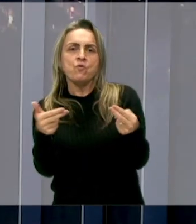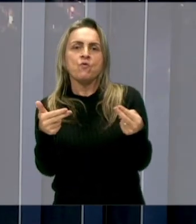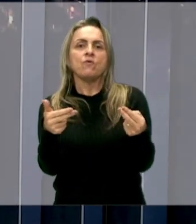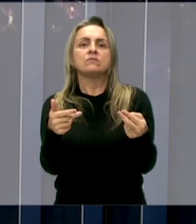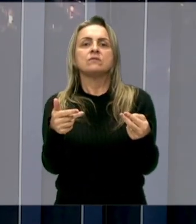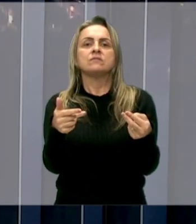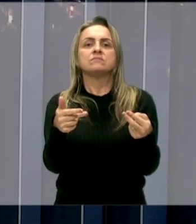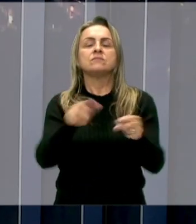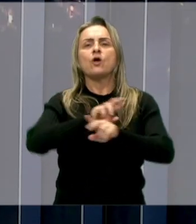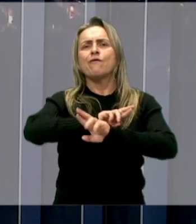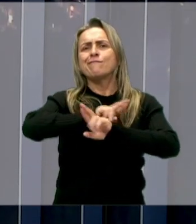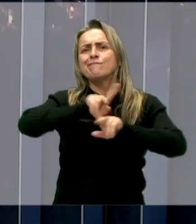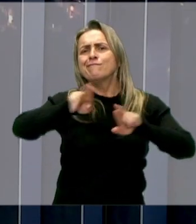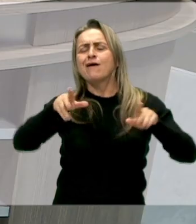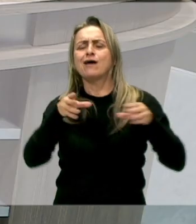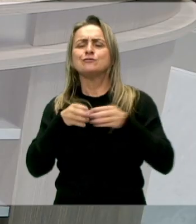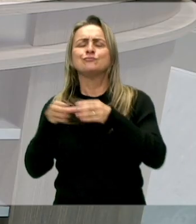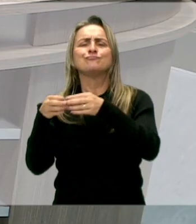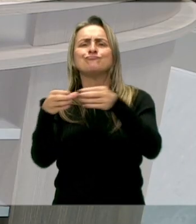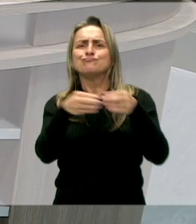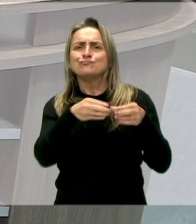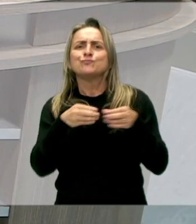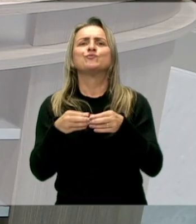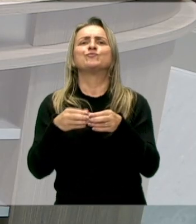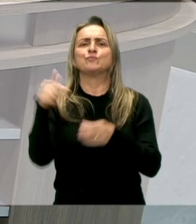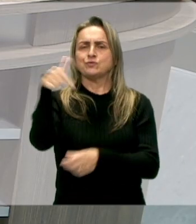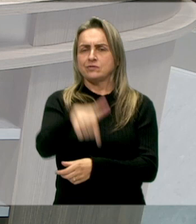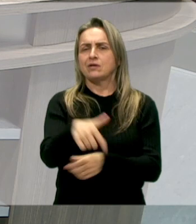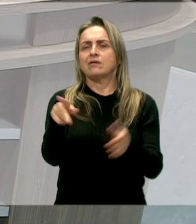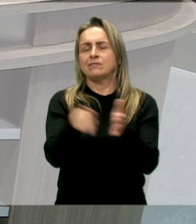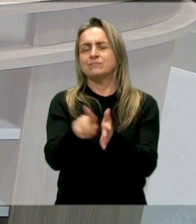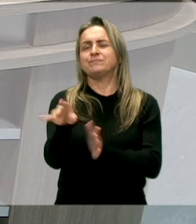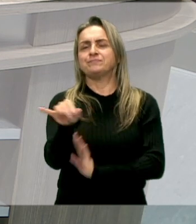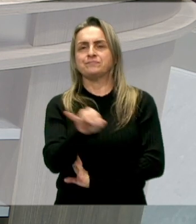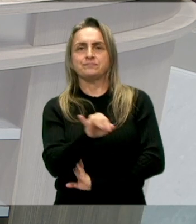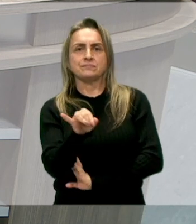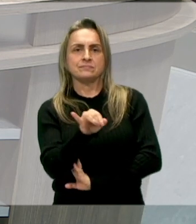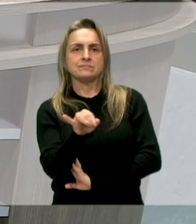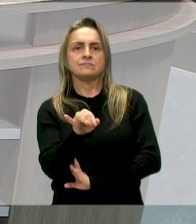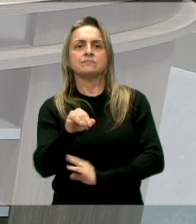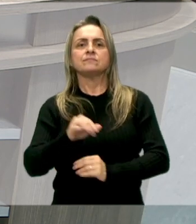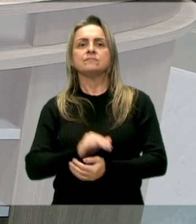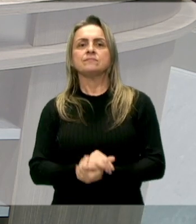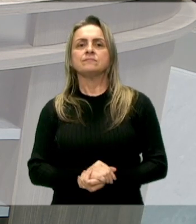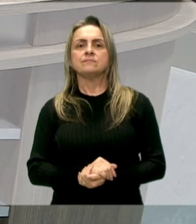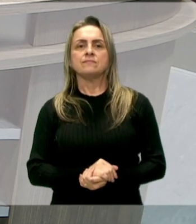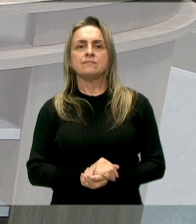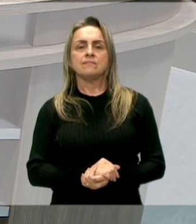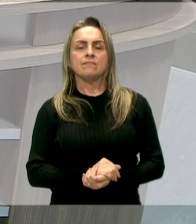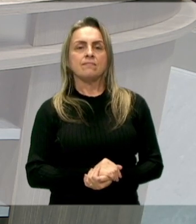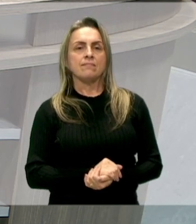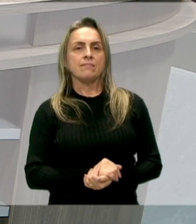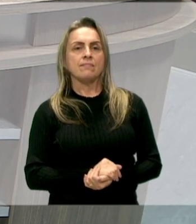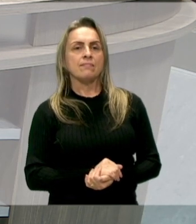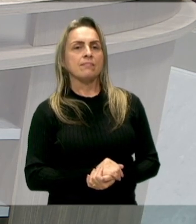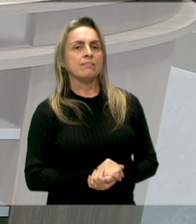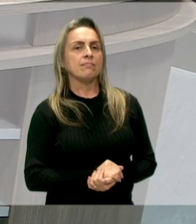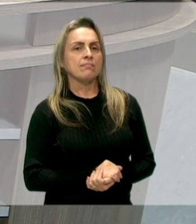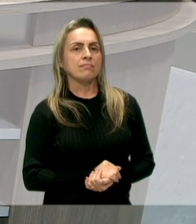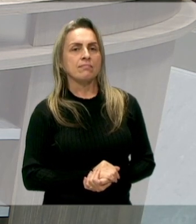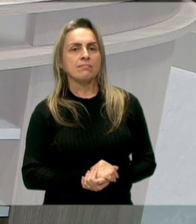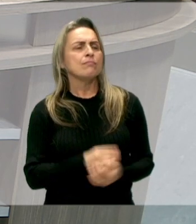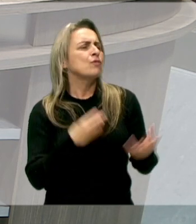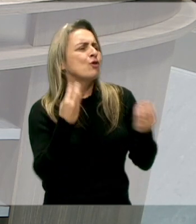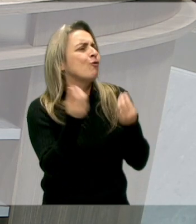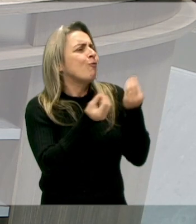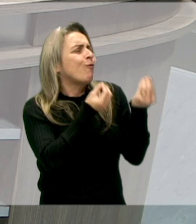dessas outras bandas clássicas aqui de Itajaí. Como é que isso veio redundar